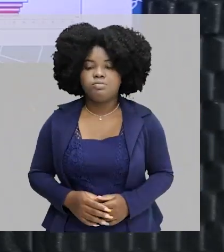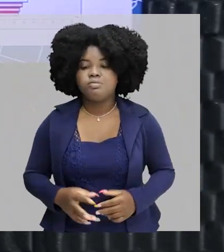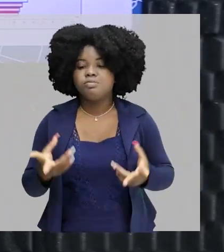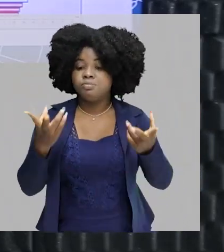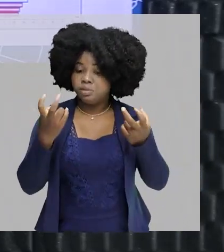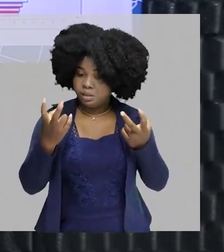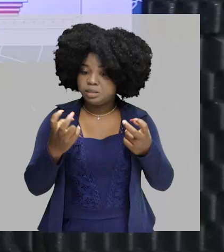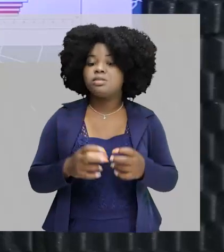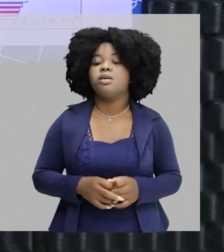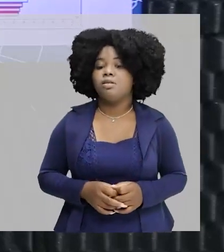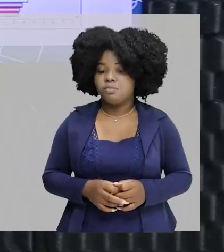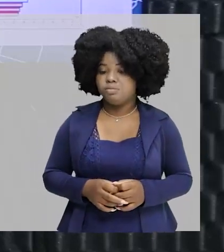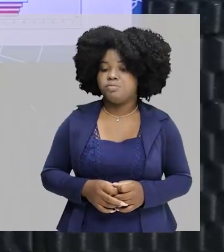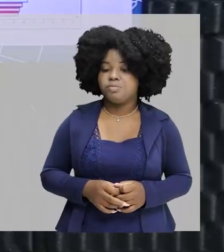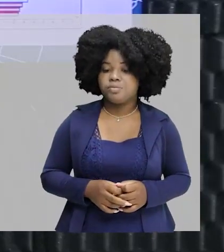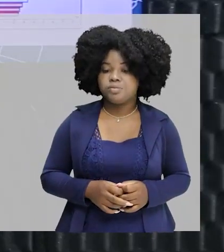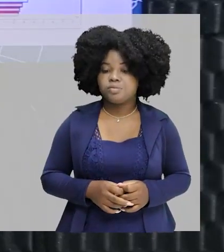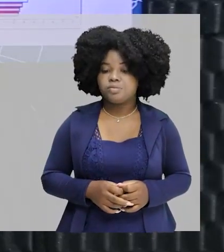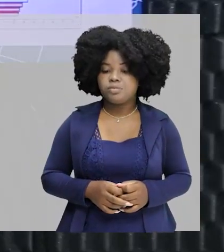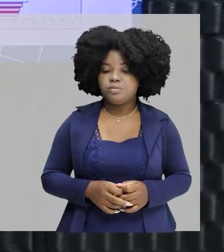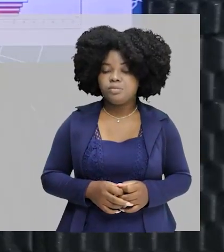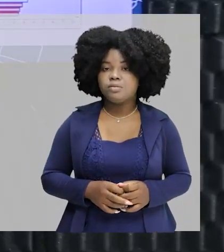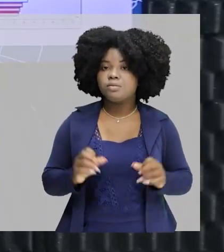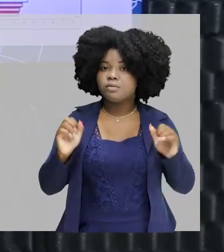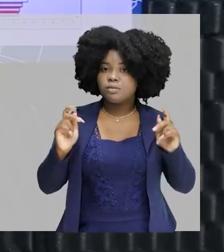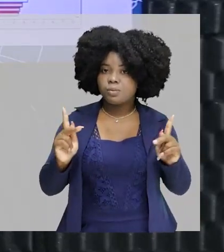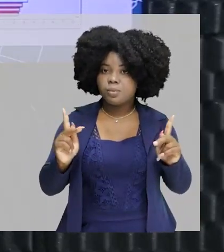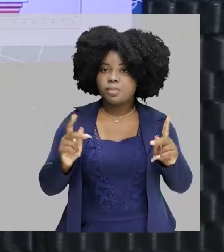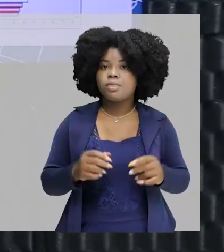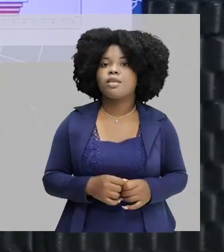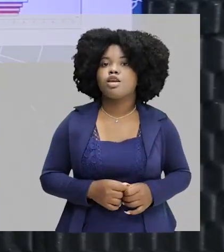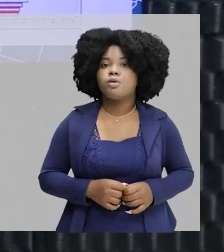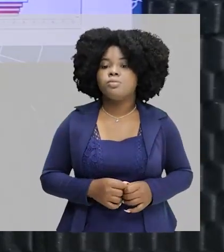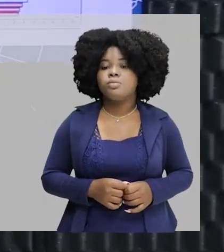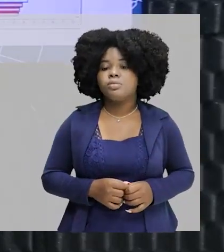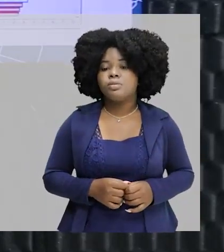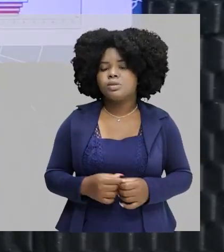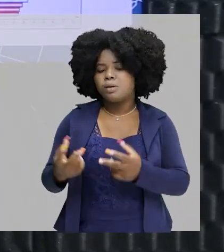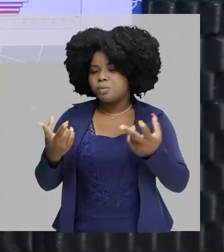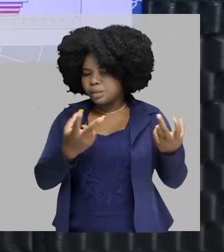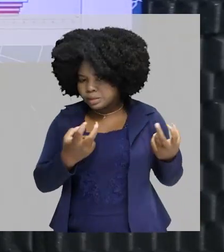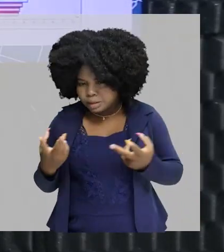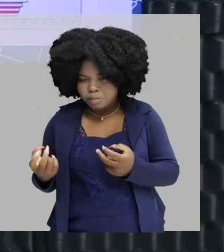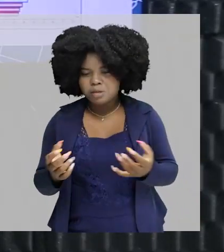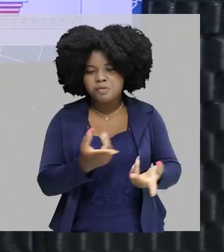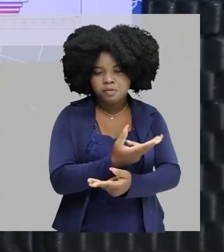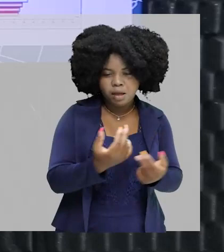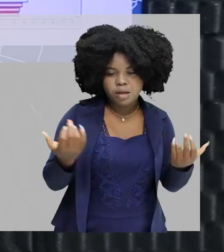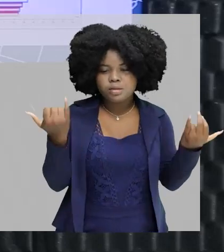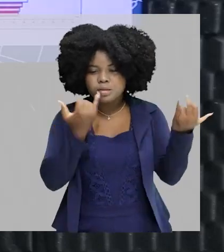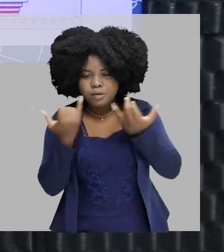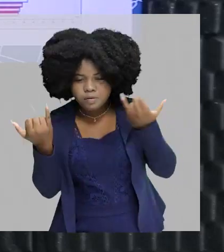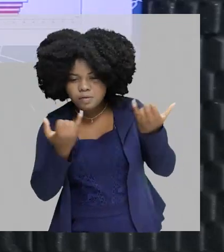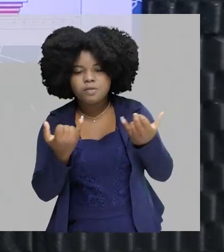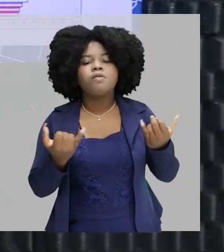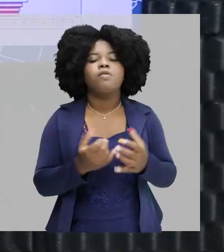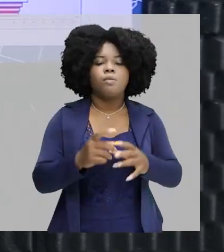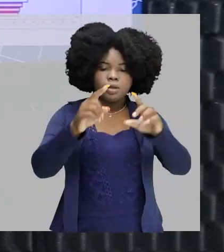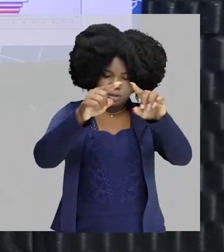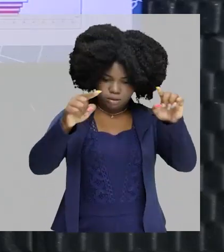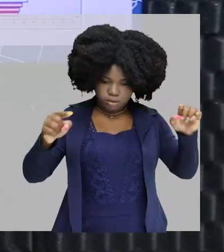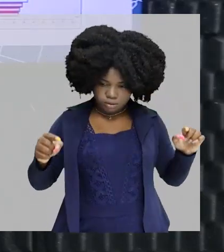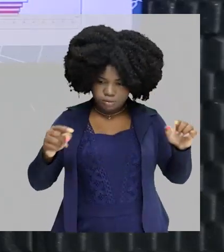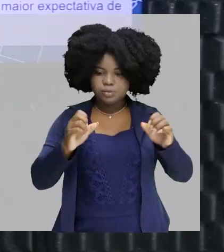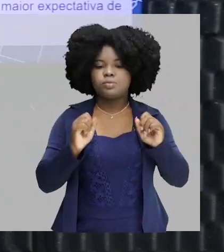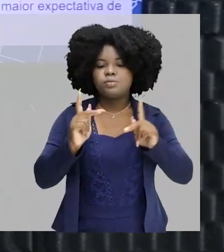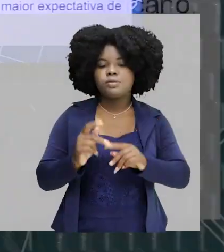percebe aqui pelos espaços como eles são bem grandes. Beleza? Então, interpretamos aí várias informações dessa pirâmide etária, então bora para a